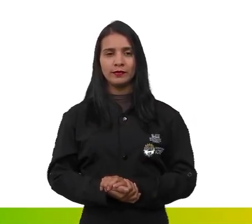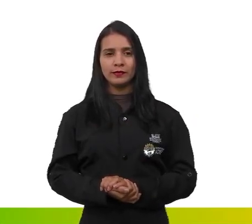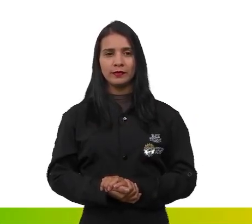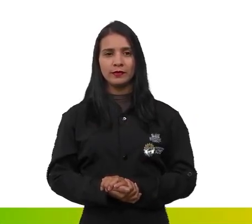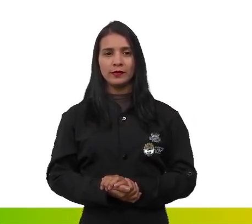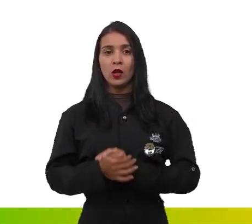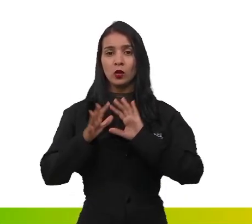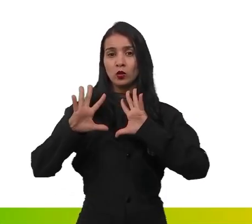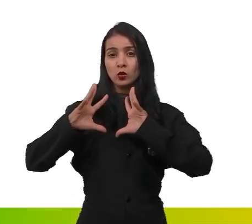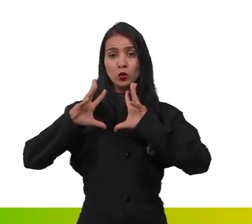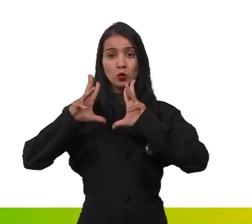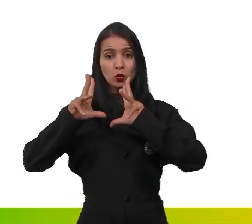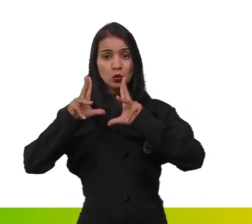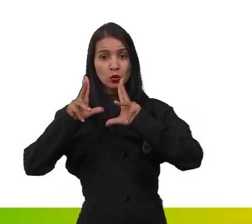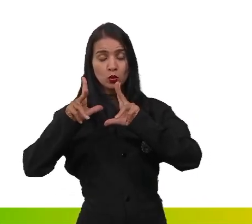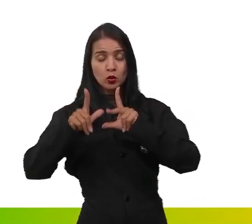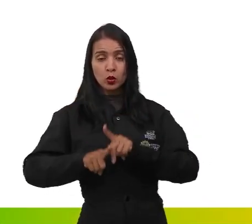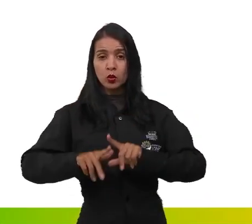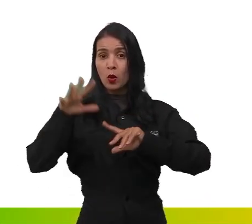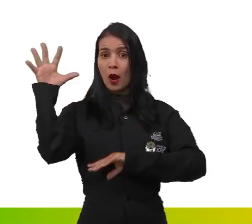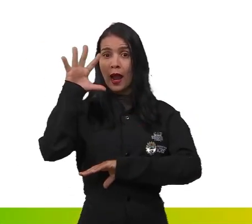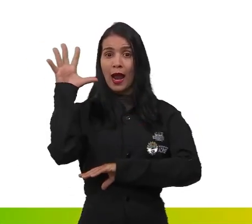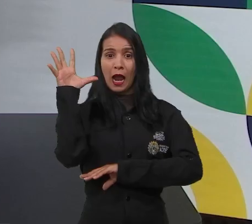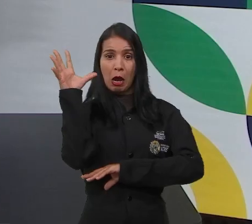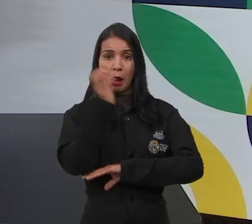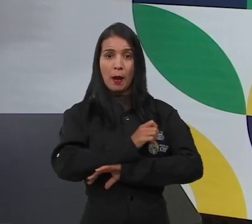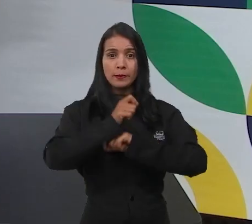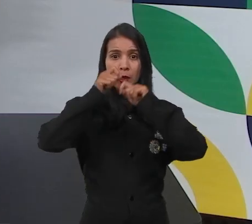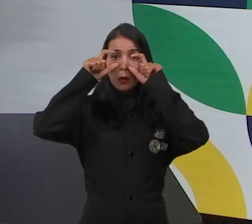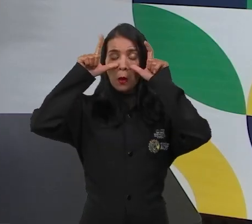seja, um abrir e piscar dos olhos, quer dizer que